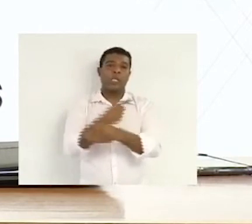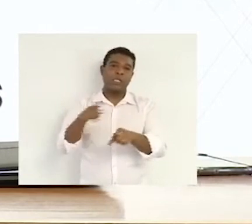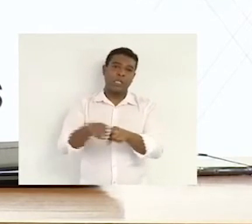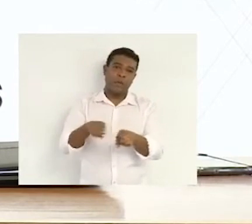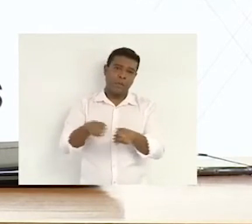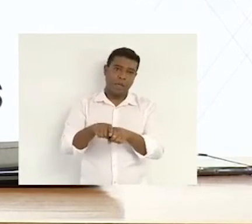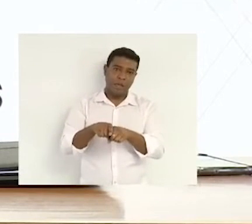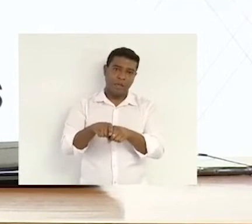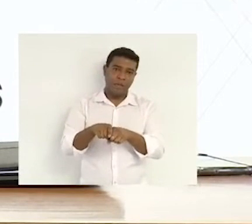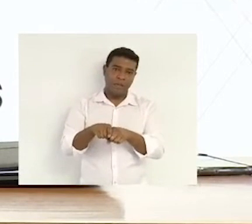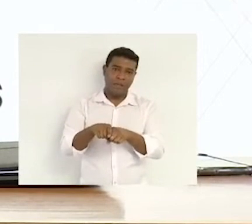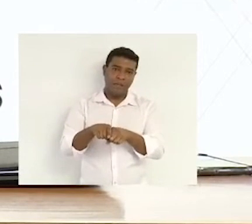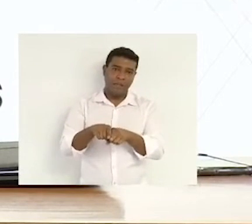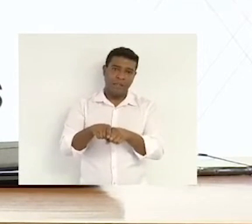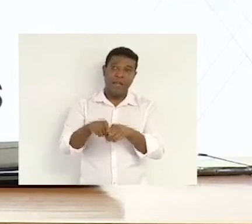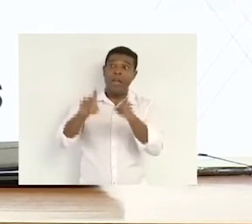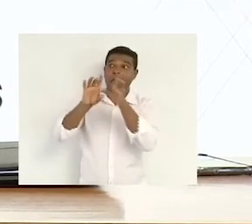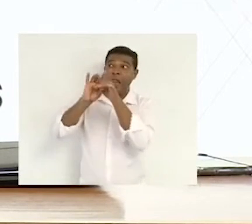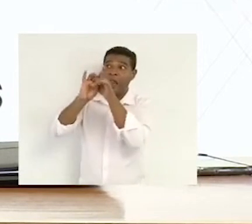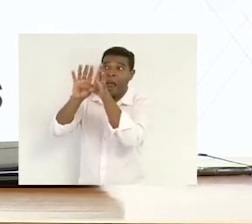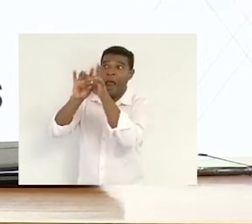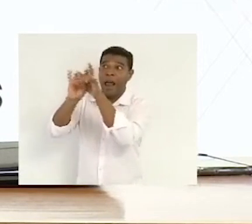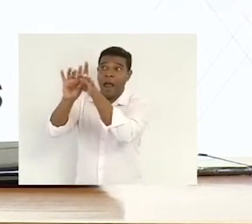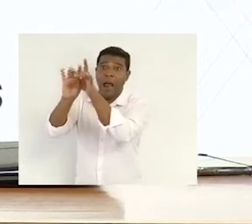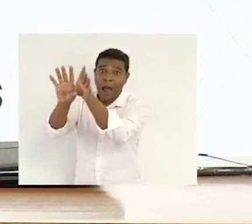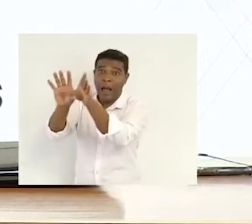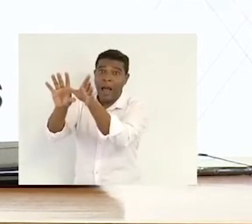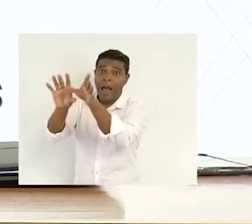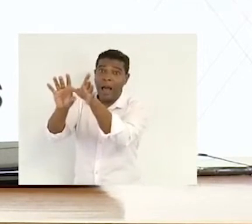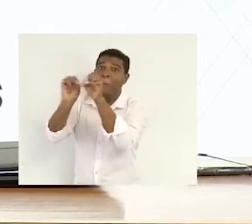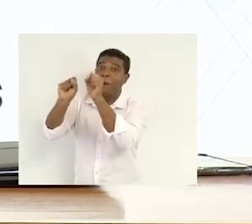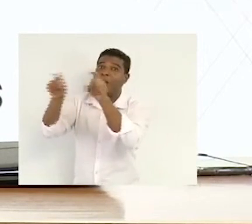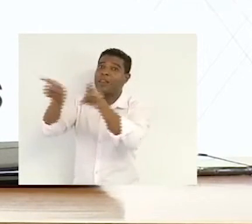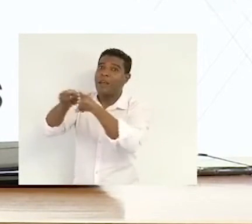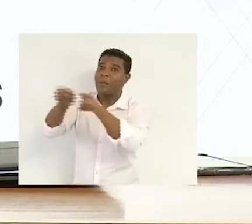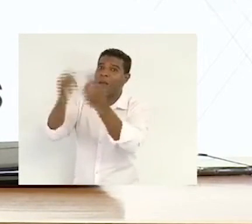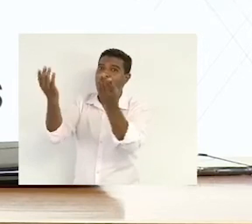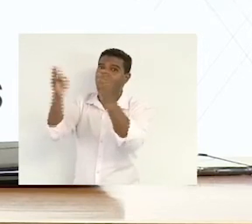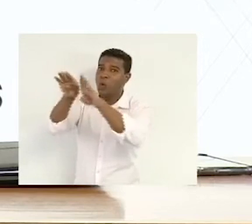das macro-regiões envolvidas no avanço, seja recebida